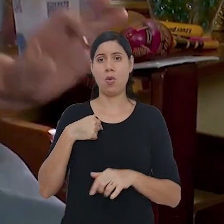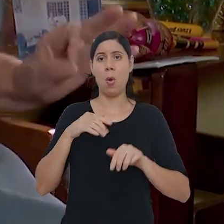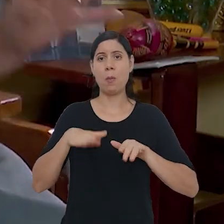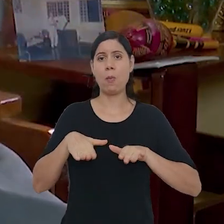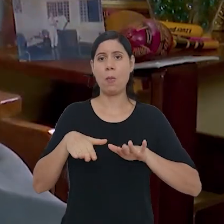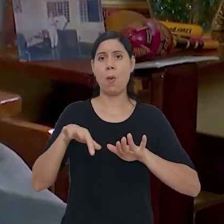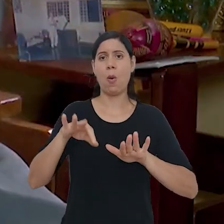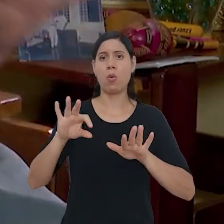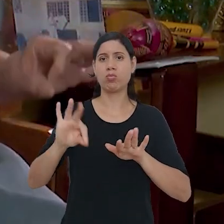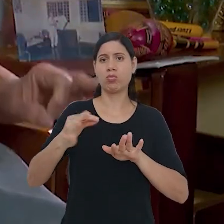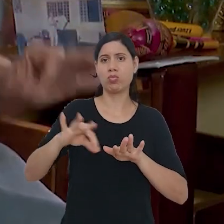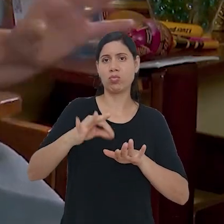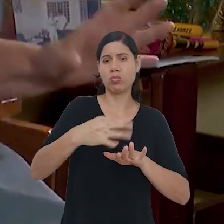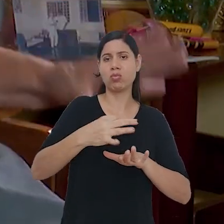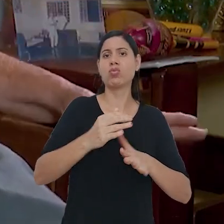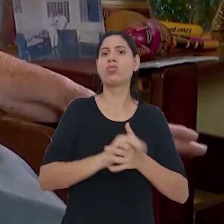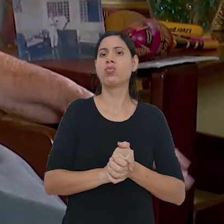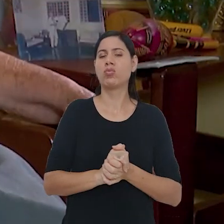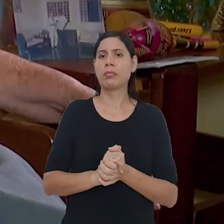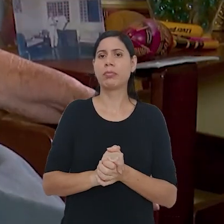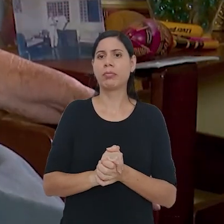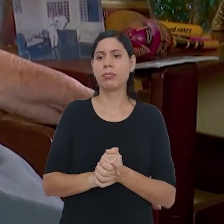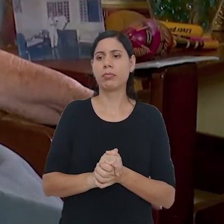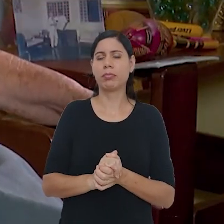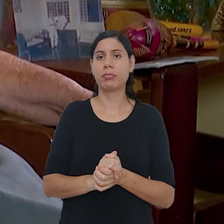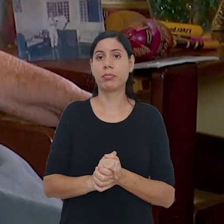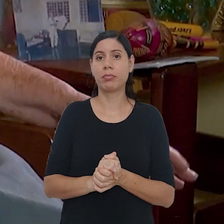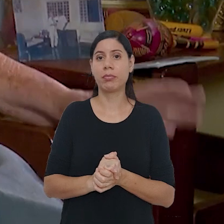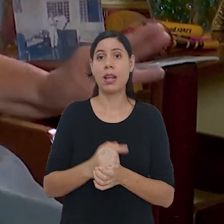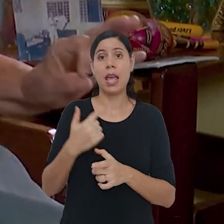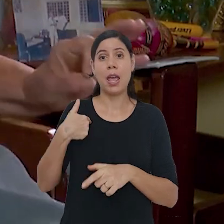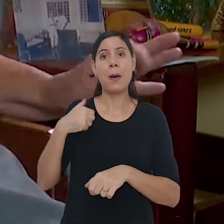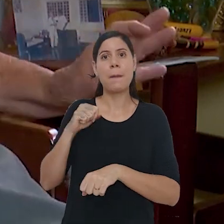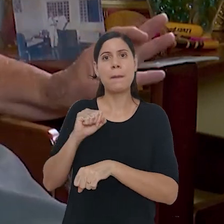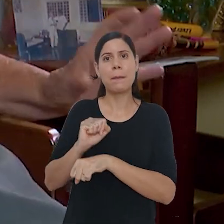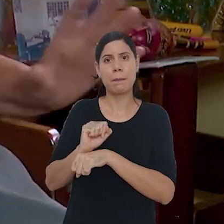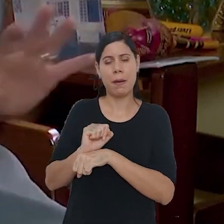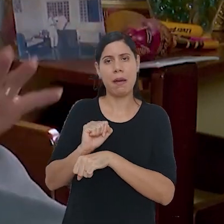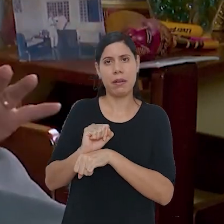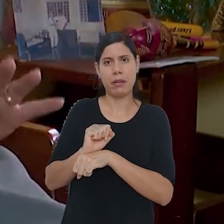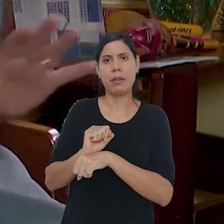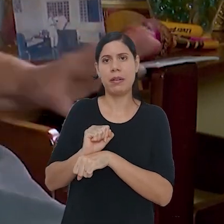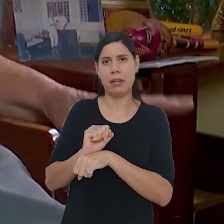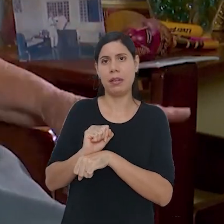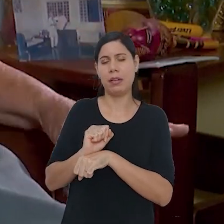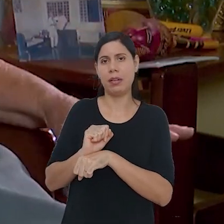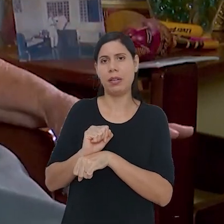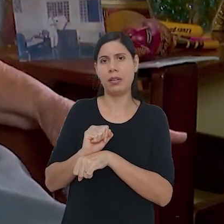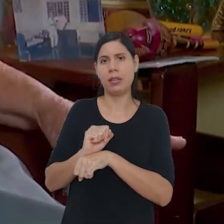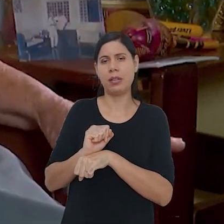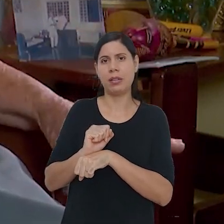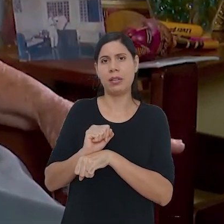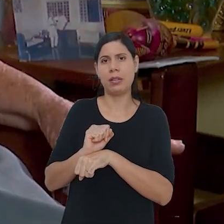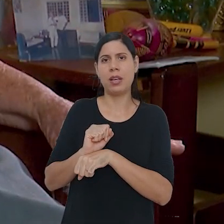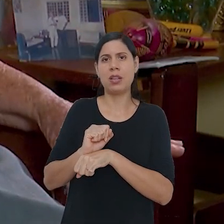você está na ativa trabalhando, por exemplo, eu, costureira,